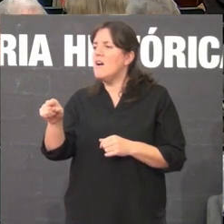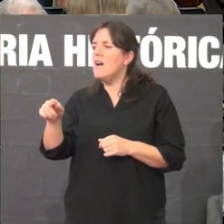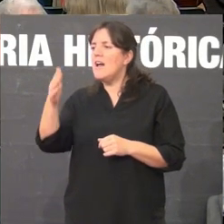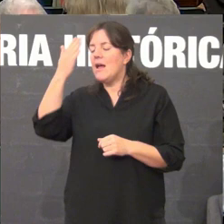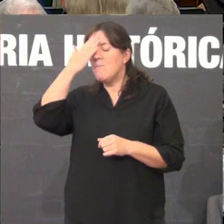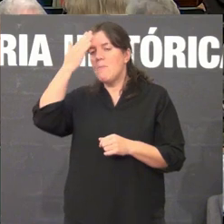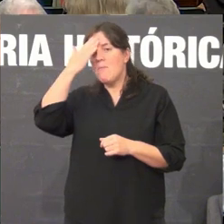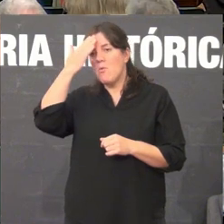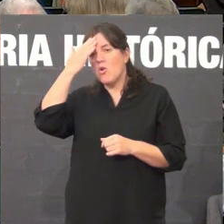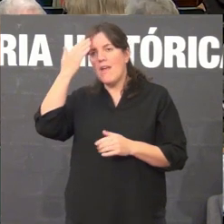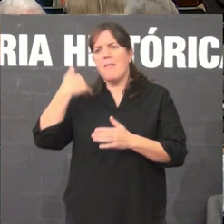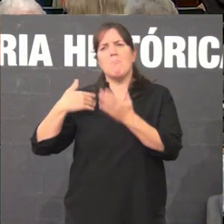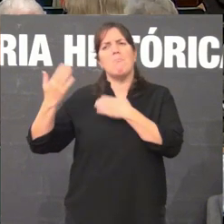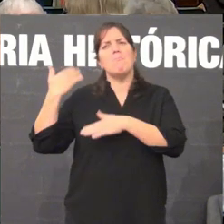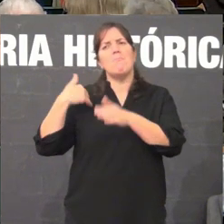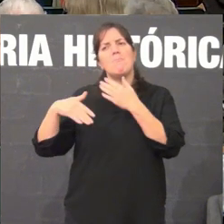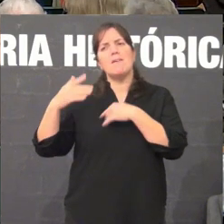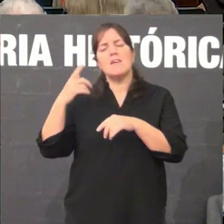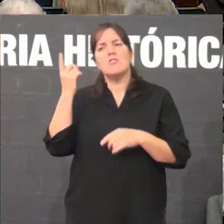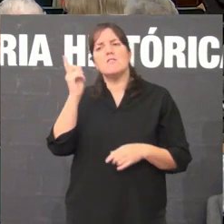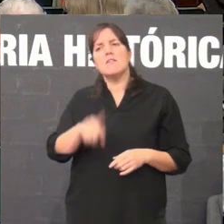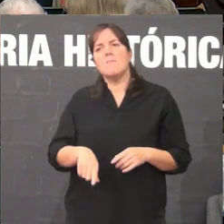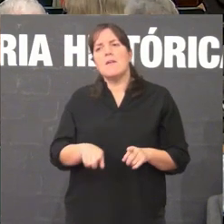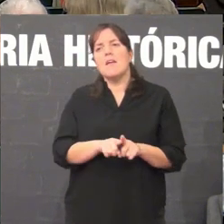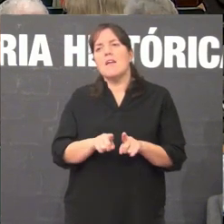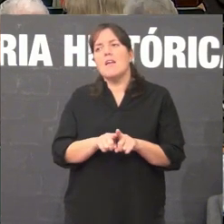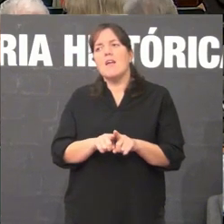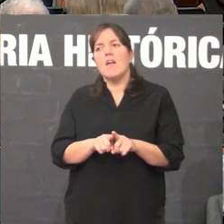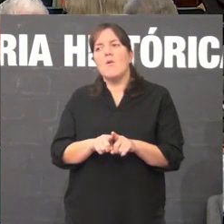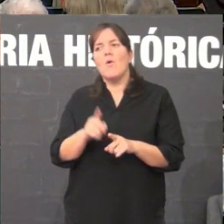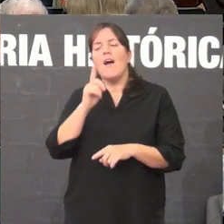memória do passado passa também por